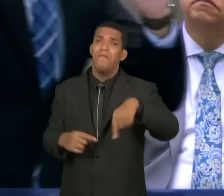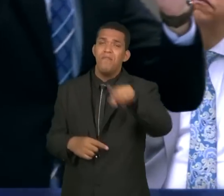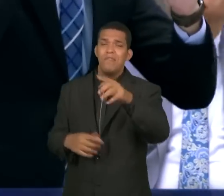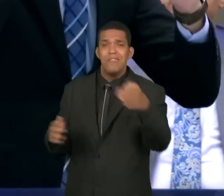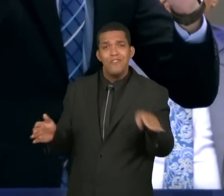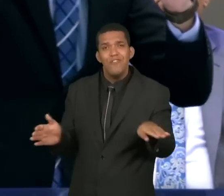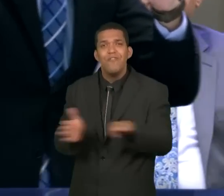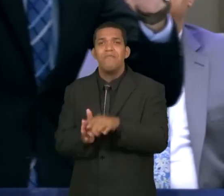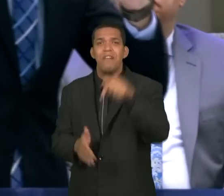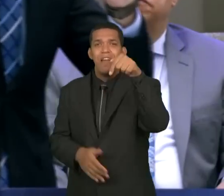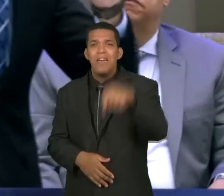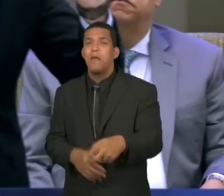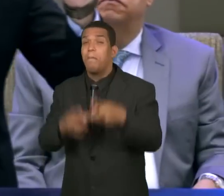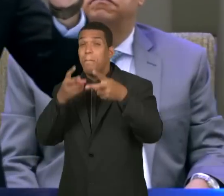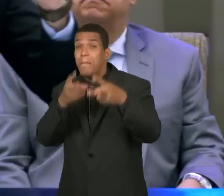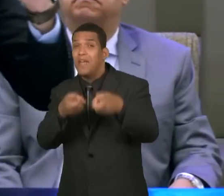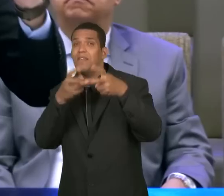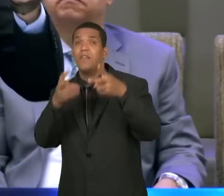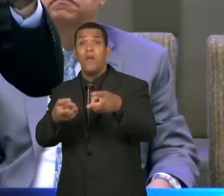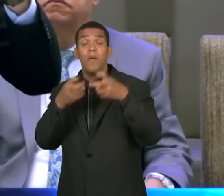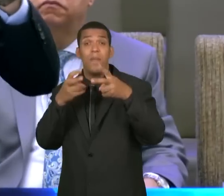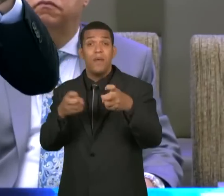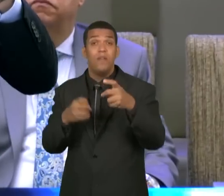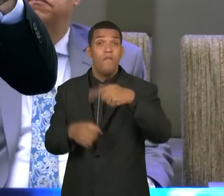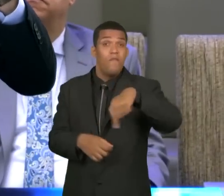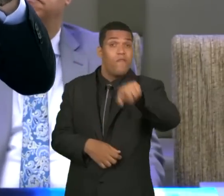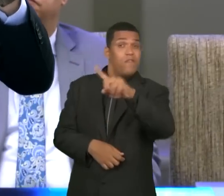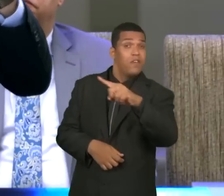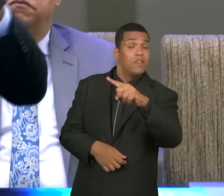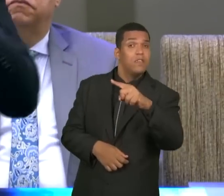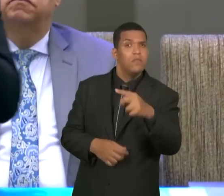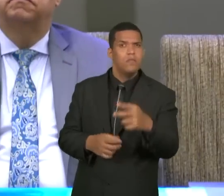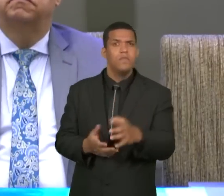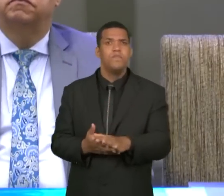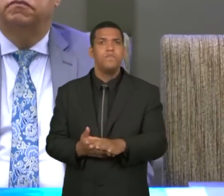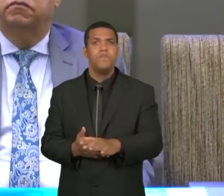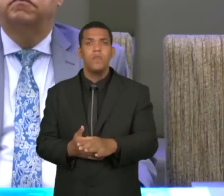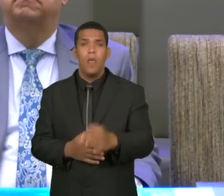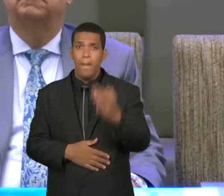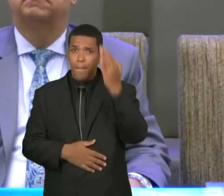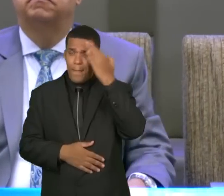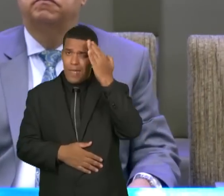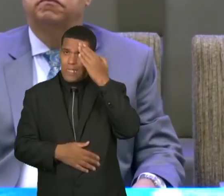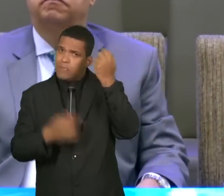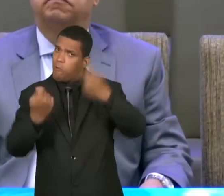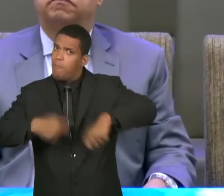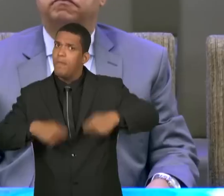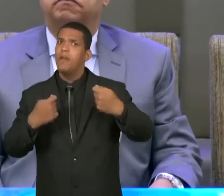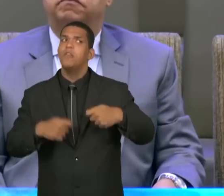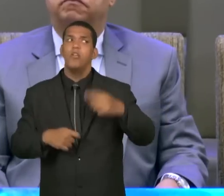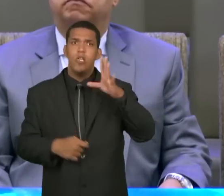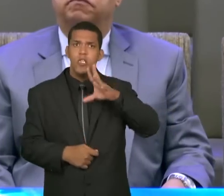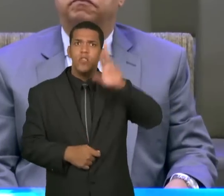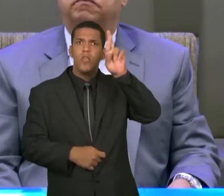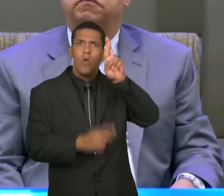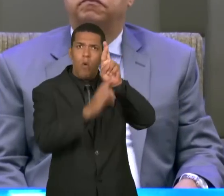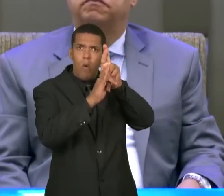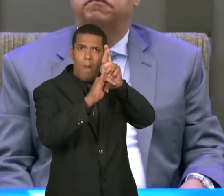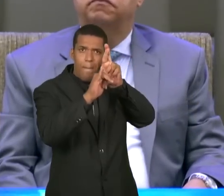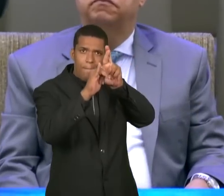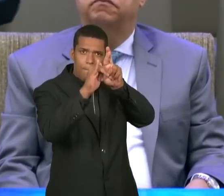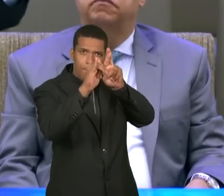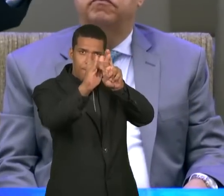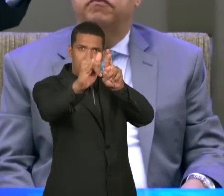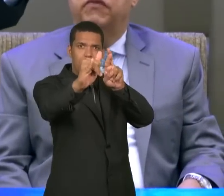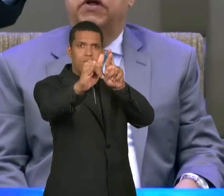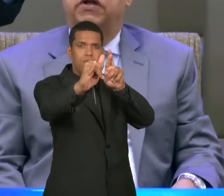e Quem tem ouvidos ouça o que o espírito diz a igreja e o senhor está nos dizendo esta noite dizendo a